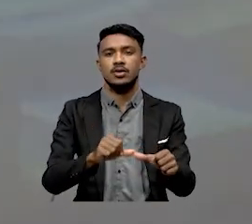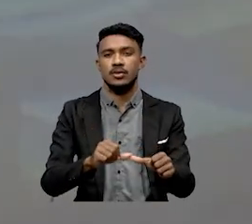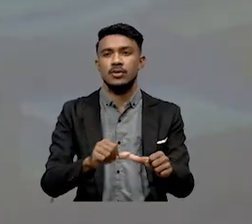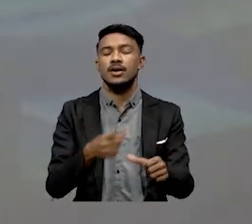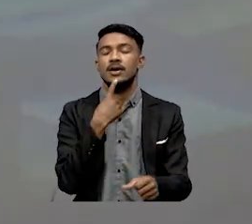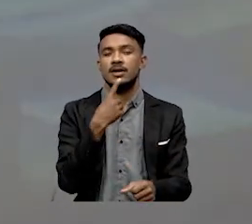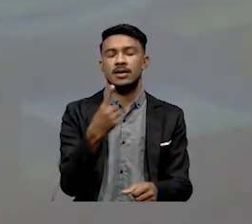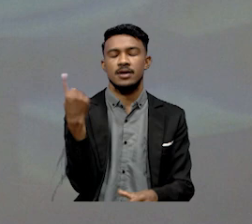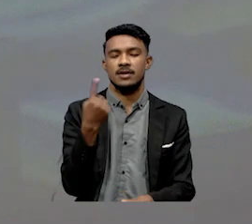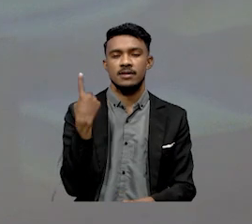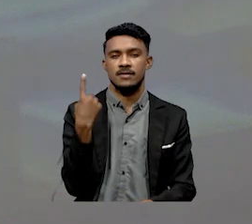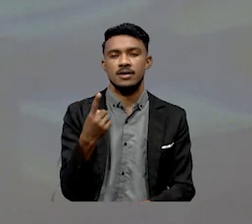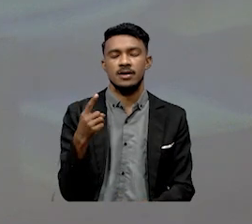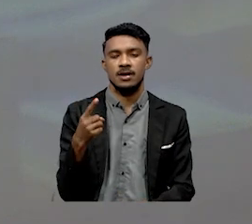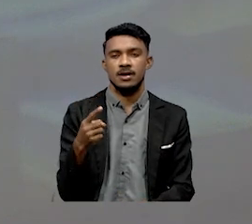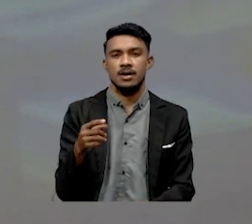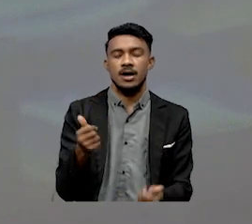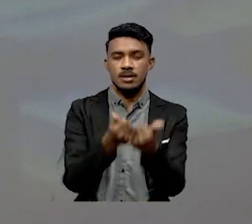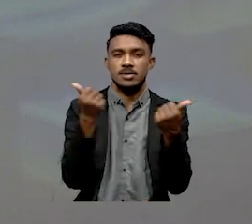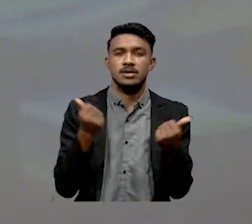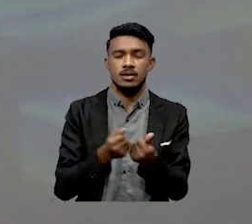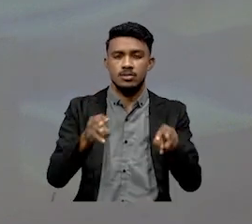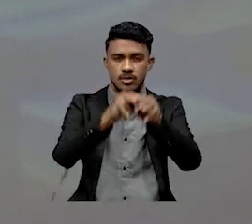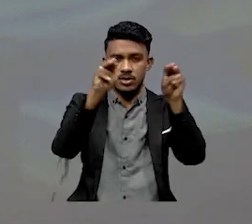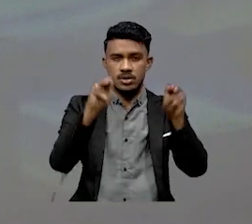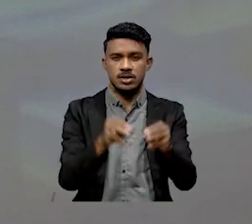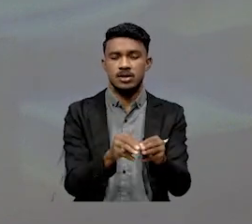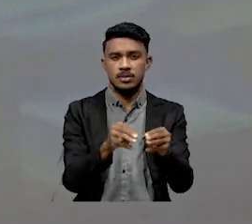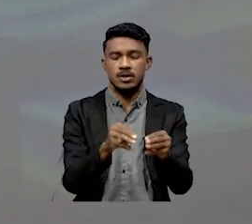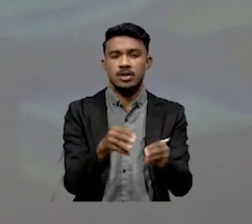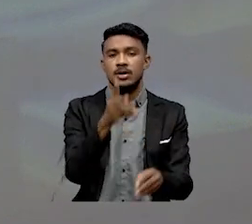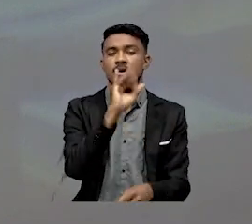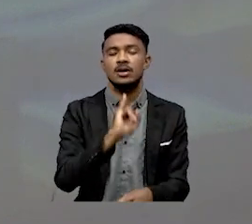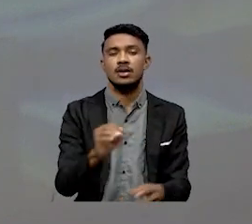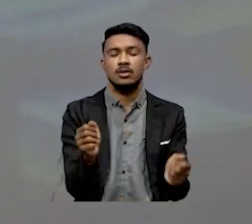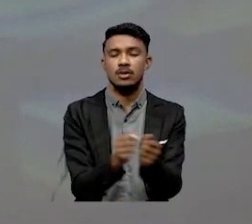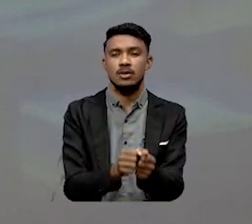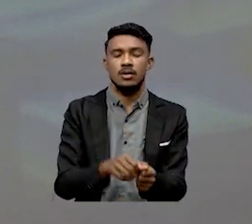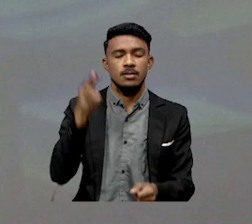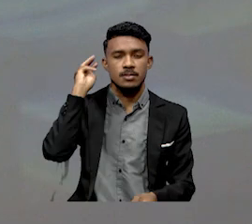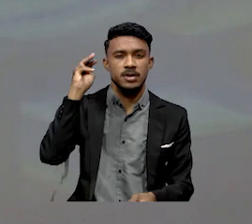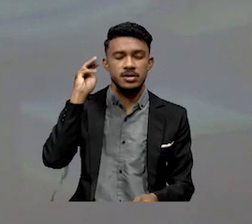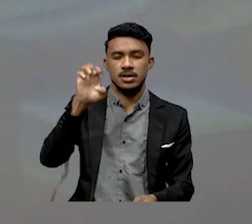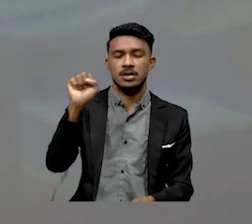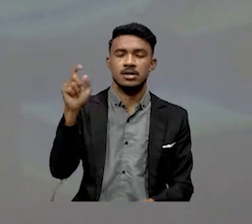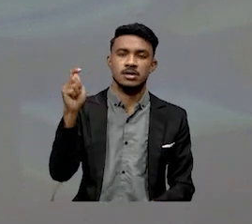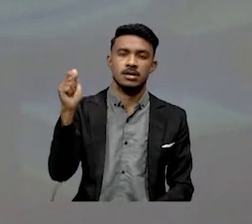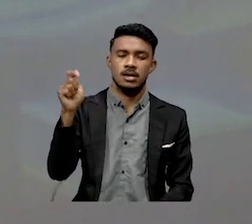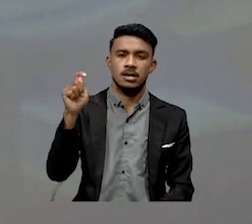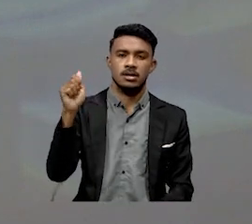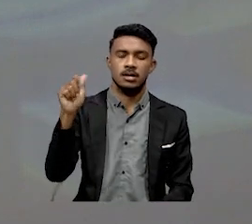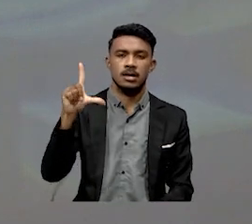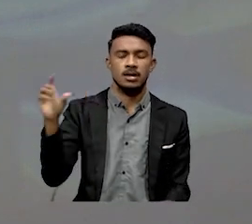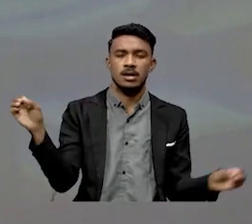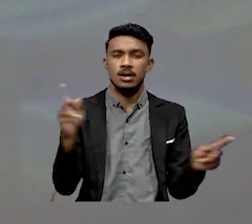Cata, a administração município de Lila, ou o Ministério da Administração Estatal, lá de um controla